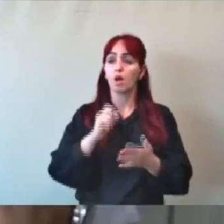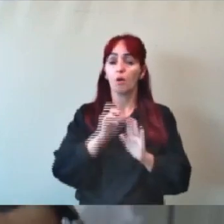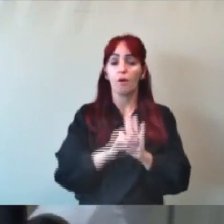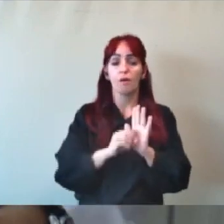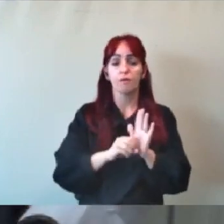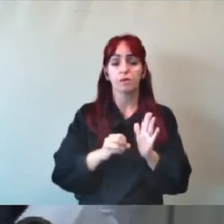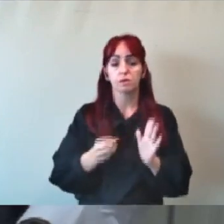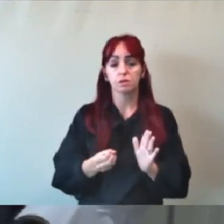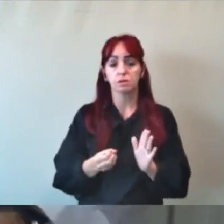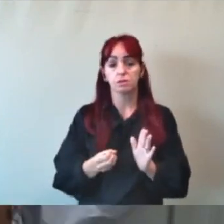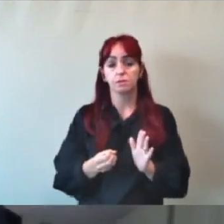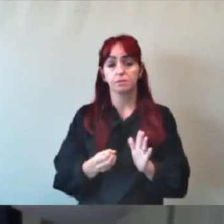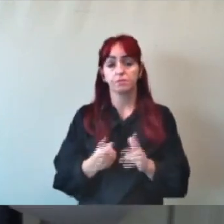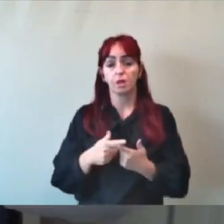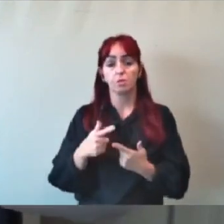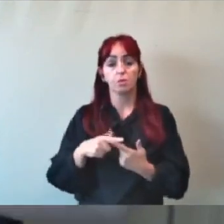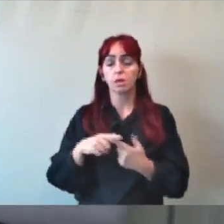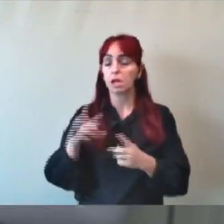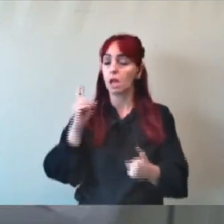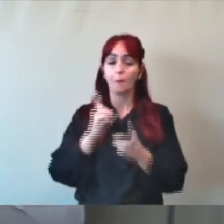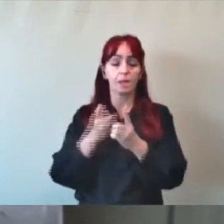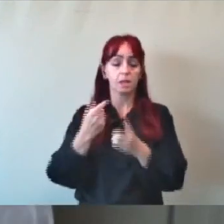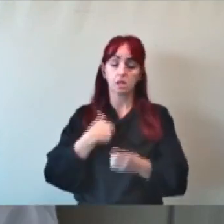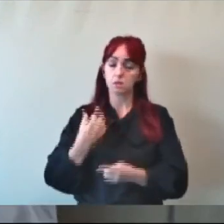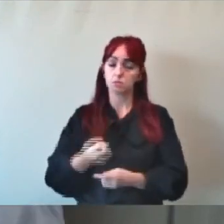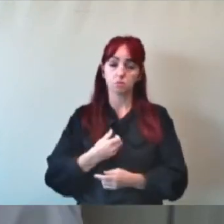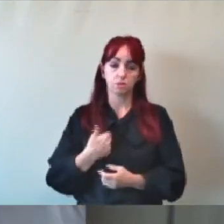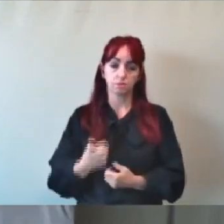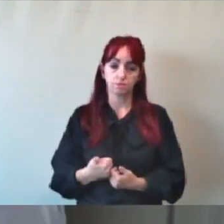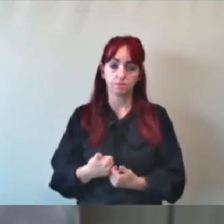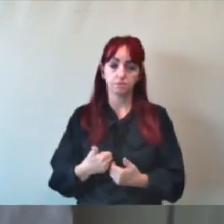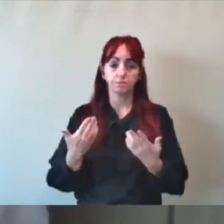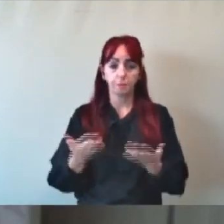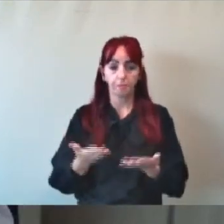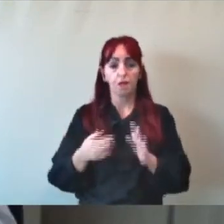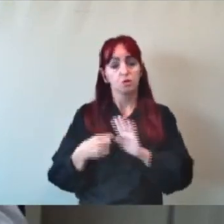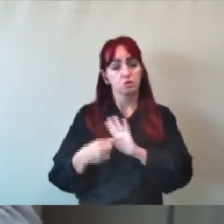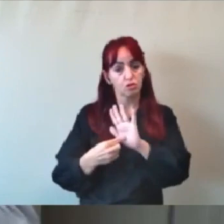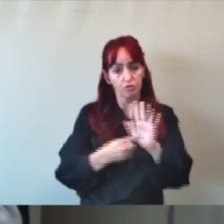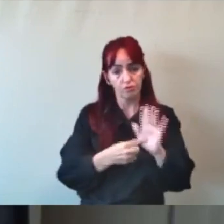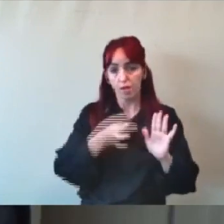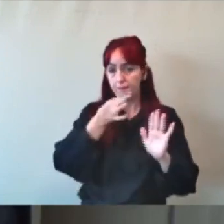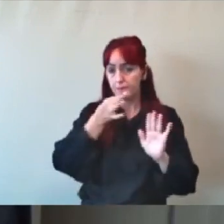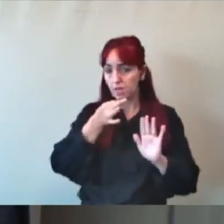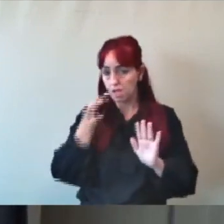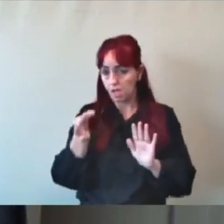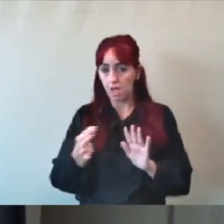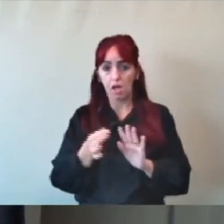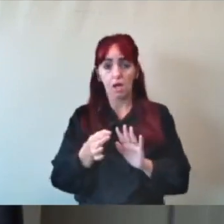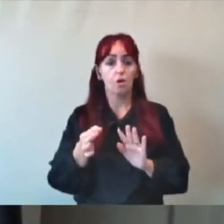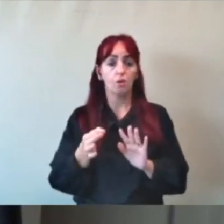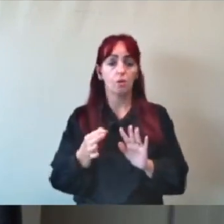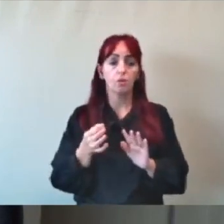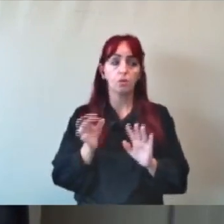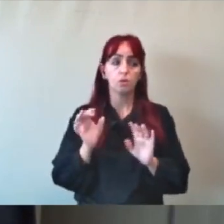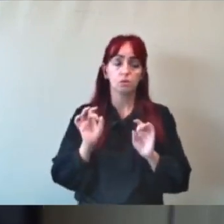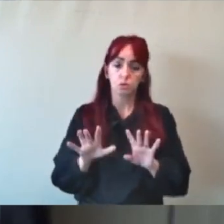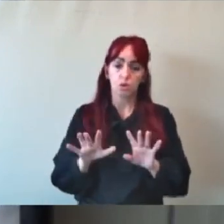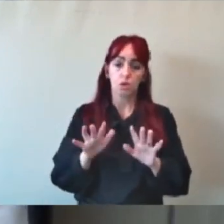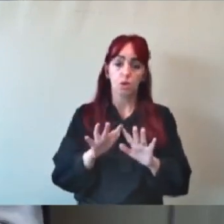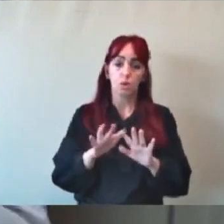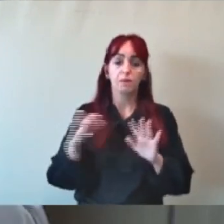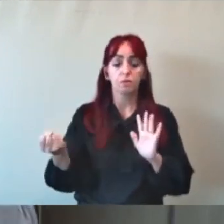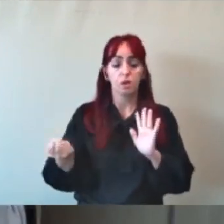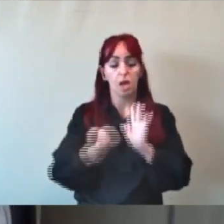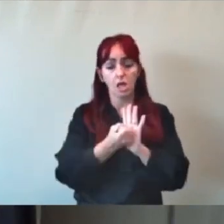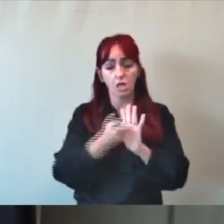em resposta ao requerimento de comissão. Estou fazendo uma manifestação genérica aqui, não vou entrar no pormenor, mas fica aqui um registro para a prefeitura ter